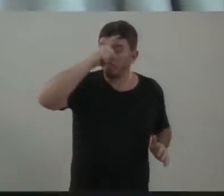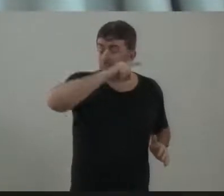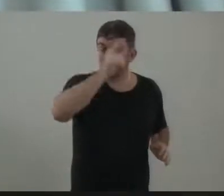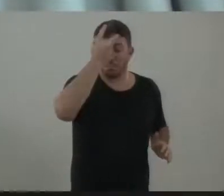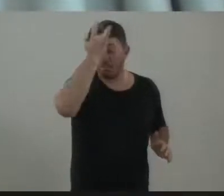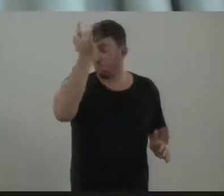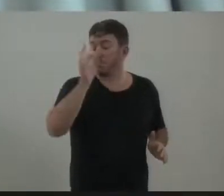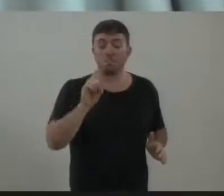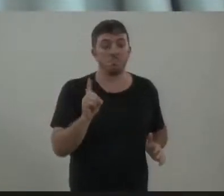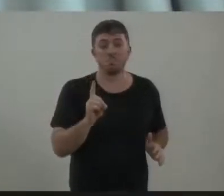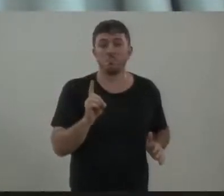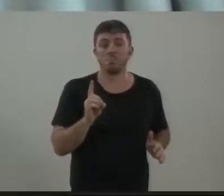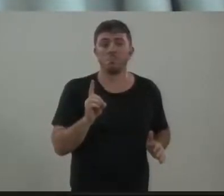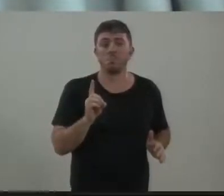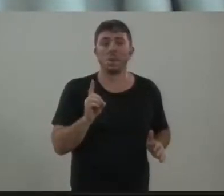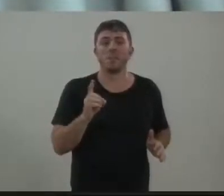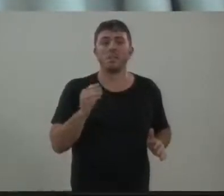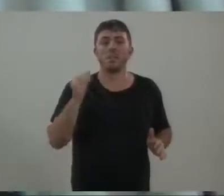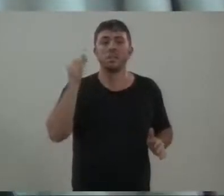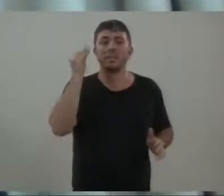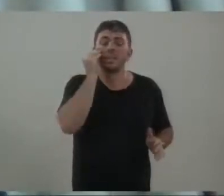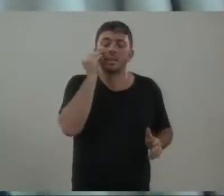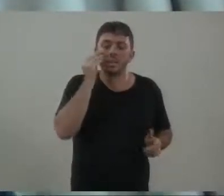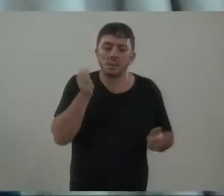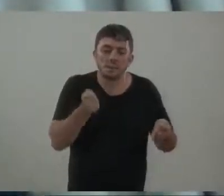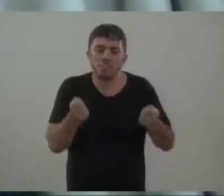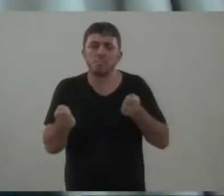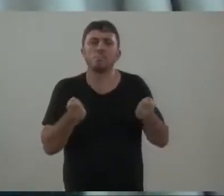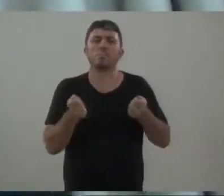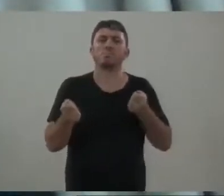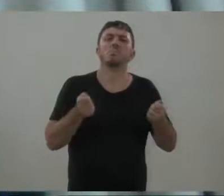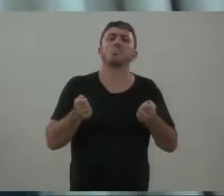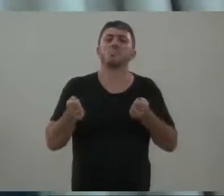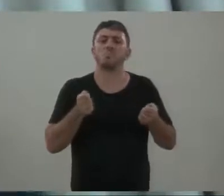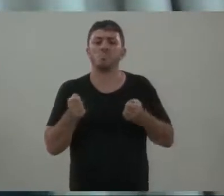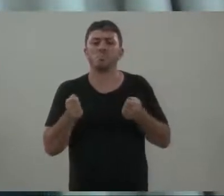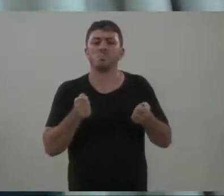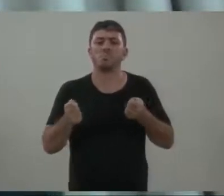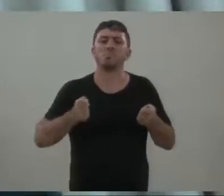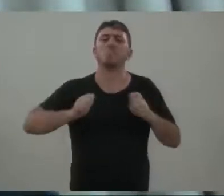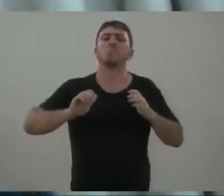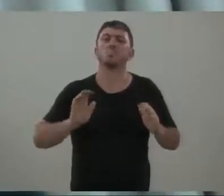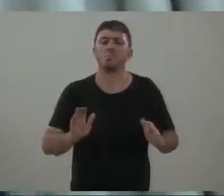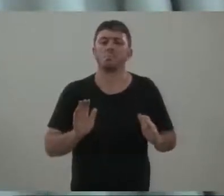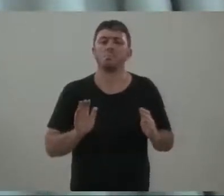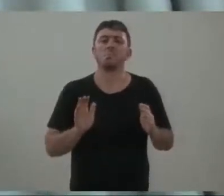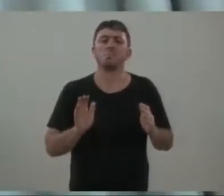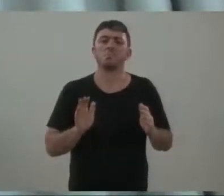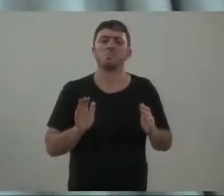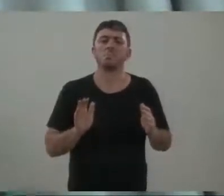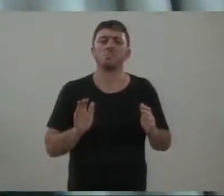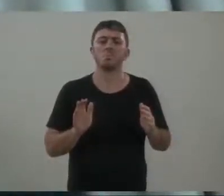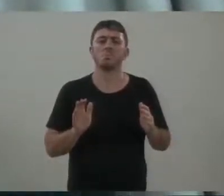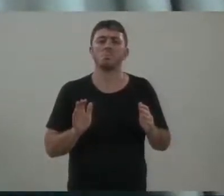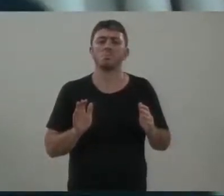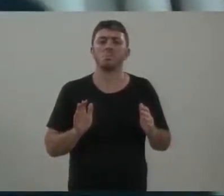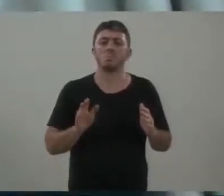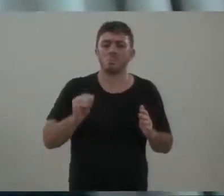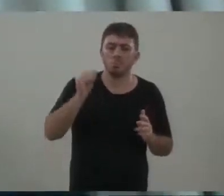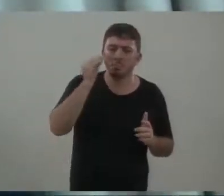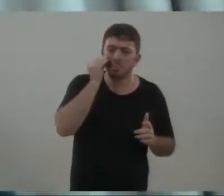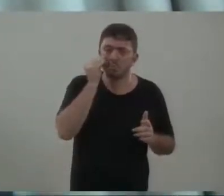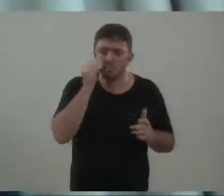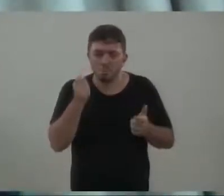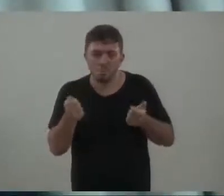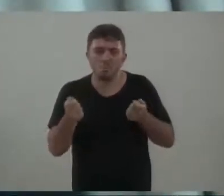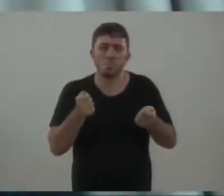de coibir ou de se prevenir em relação a isso, estar diante